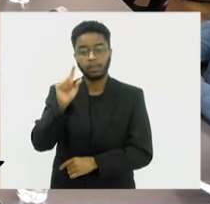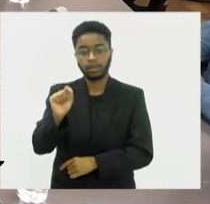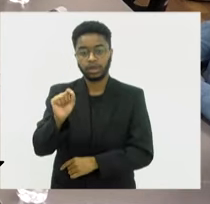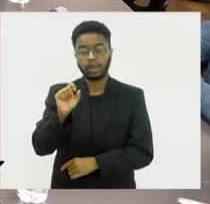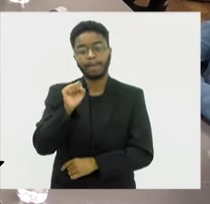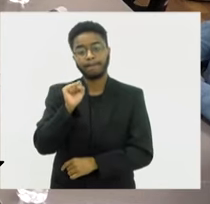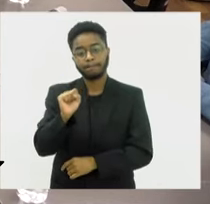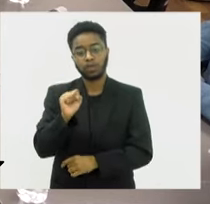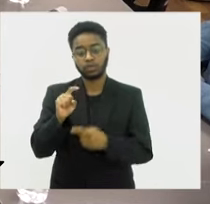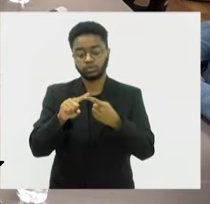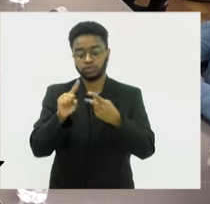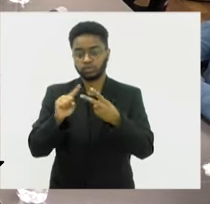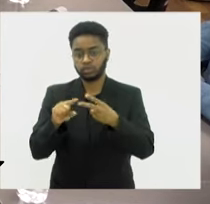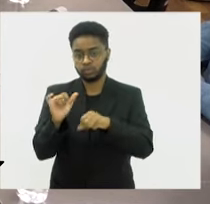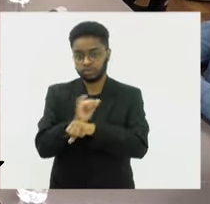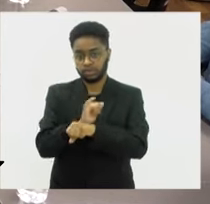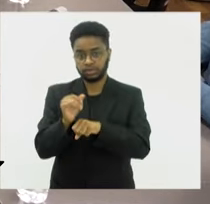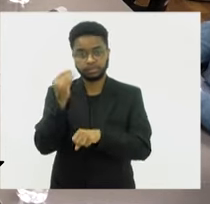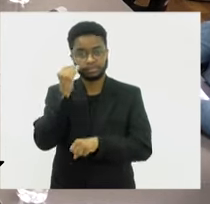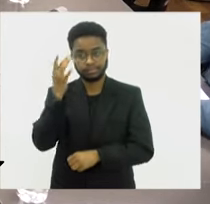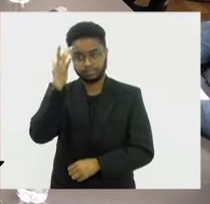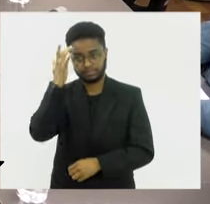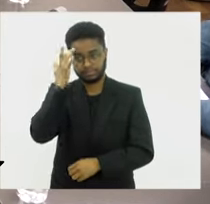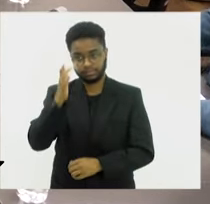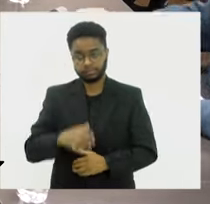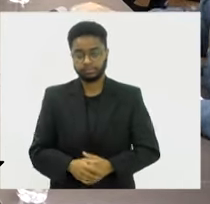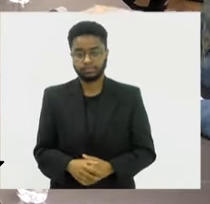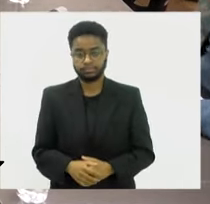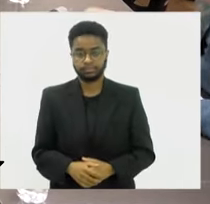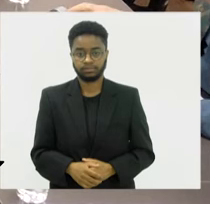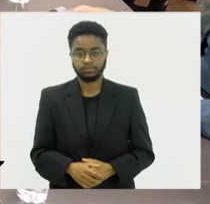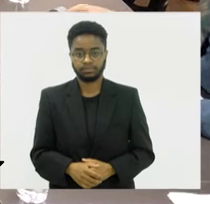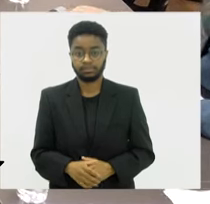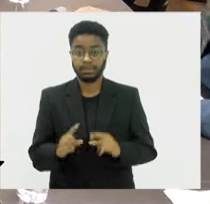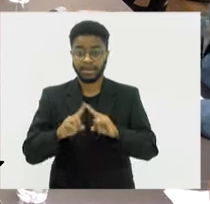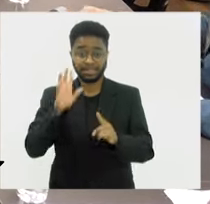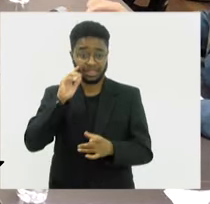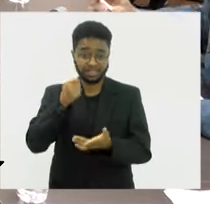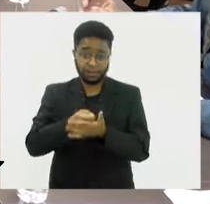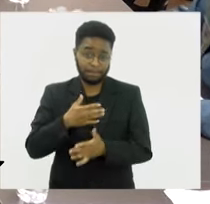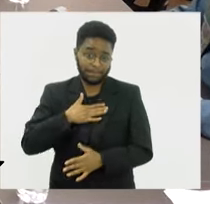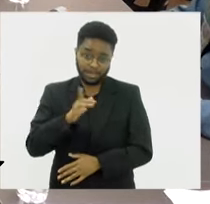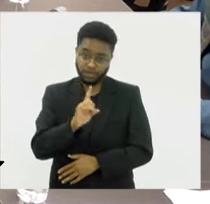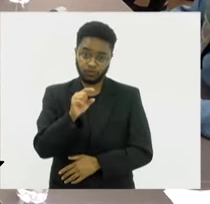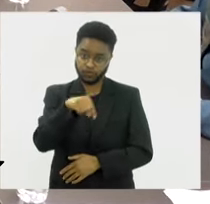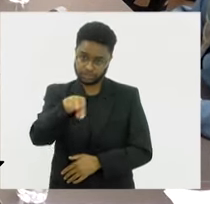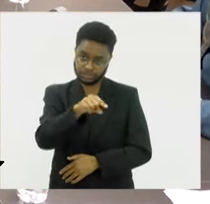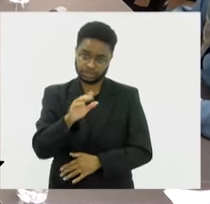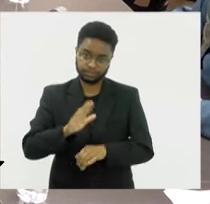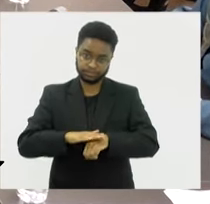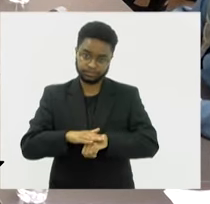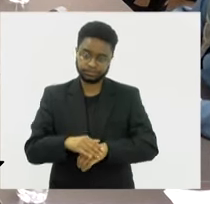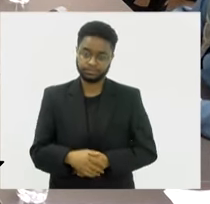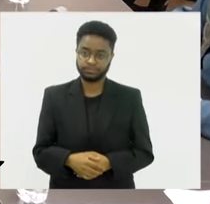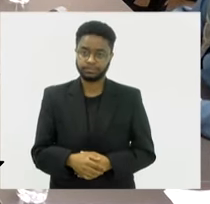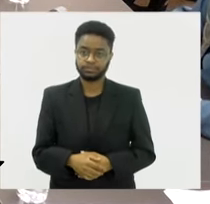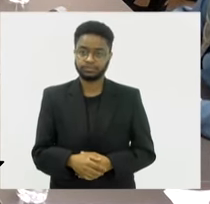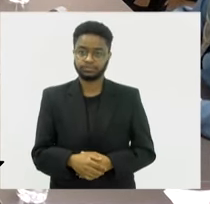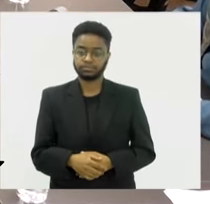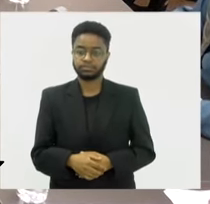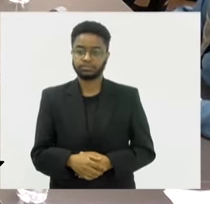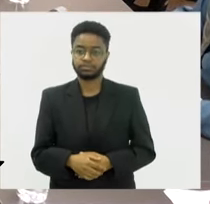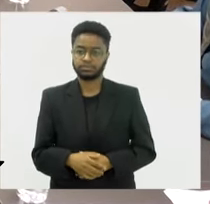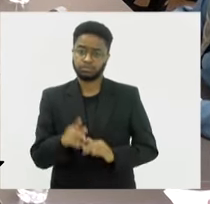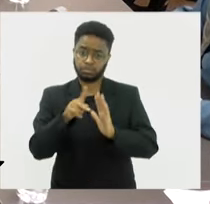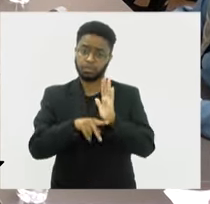essas saídas aí até para amadurecê-las. Uhum. E essa decisão não será minha, será de Vossa Excelência. O projeto é